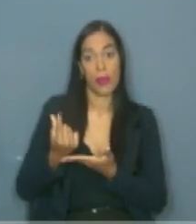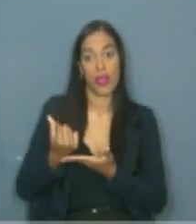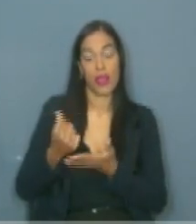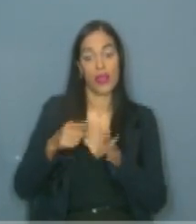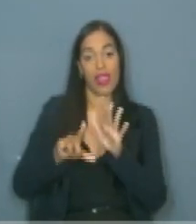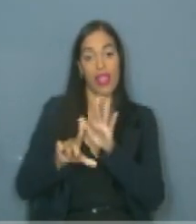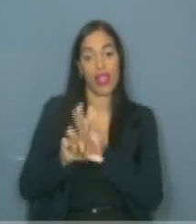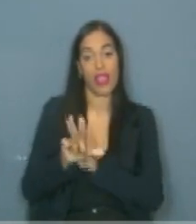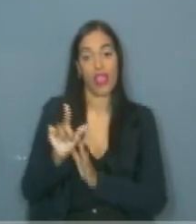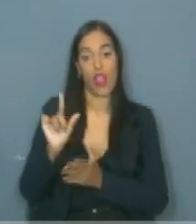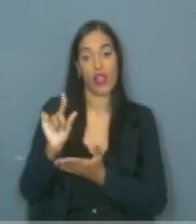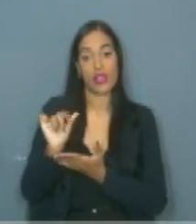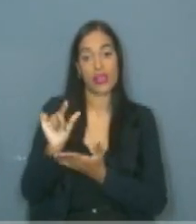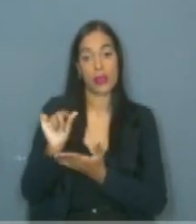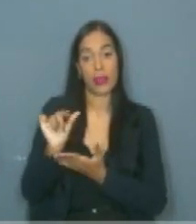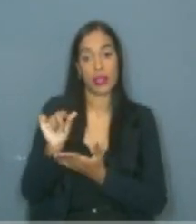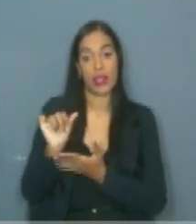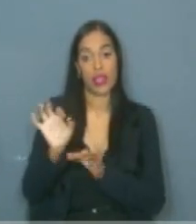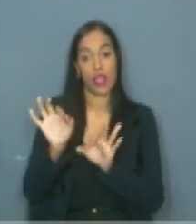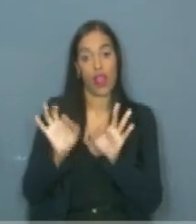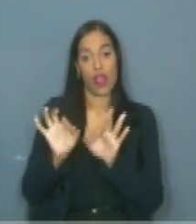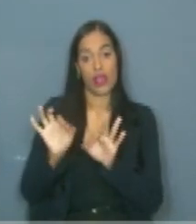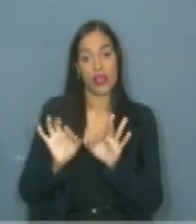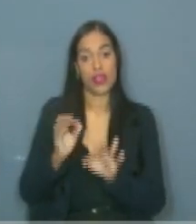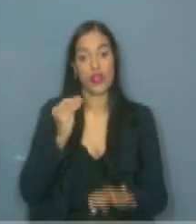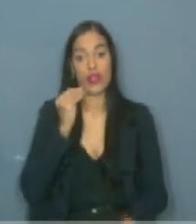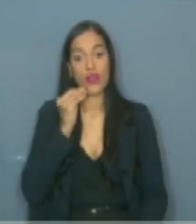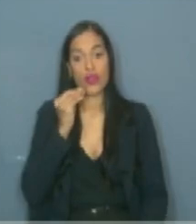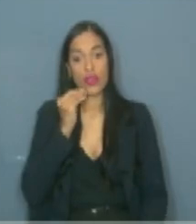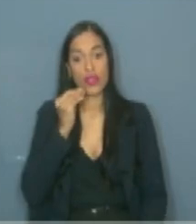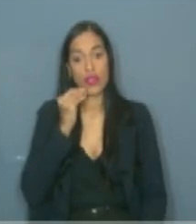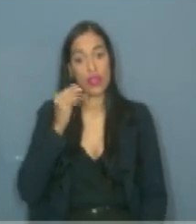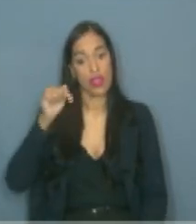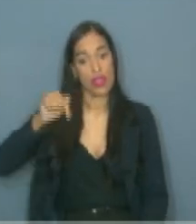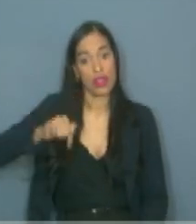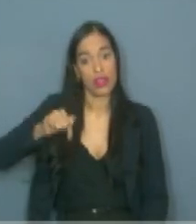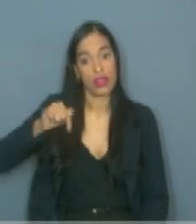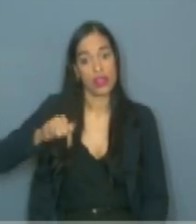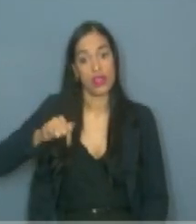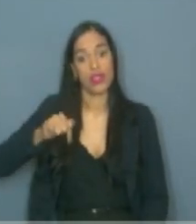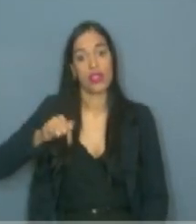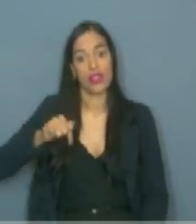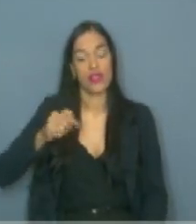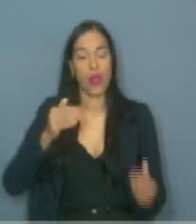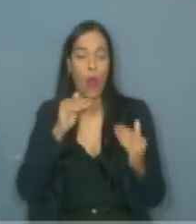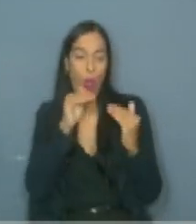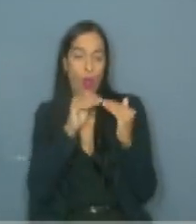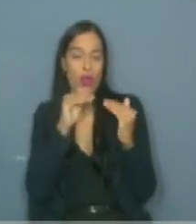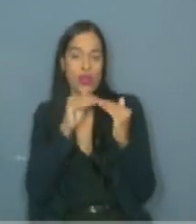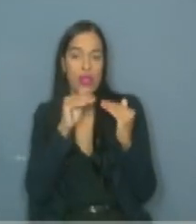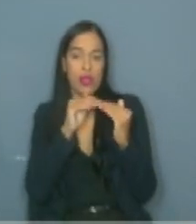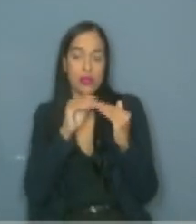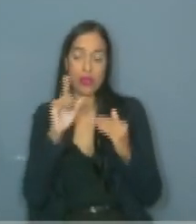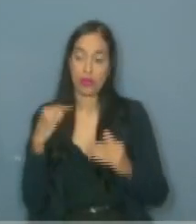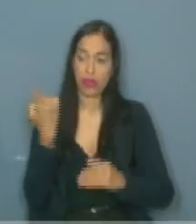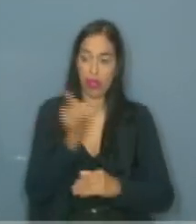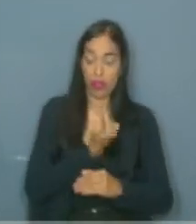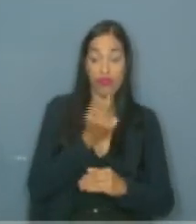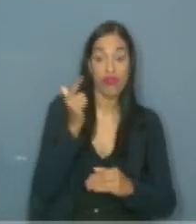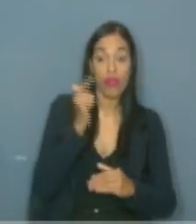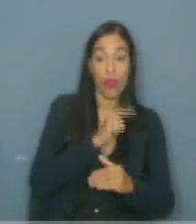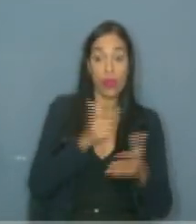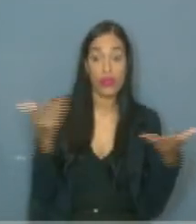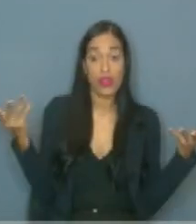é construído. E vou tentar mais uma vez aqui buscar um consenso para que a gente possa, nesta casa,